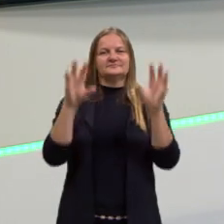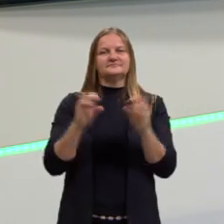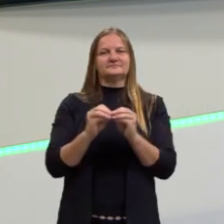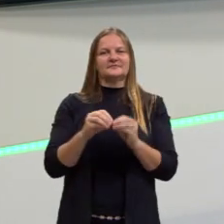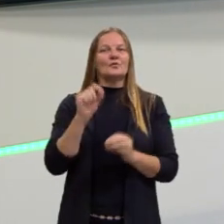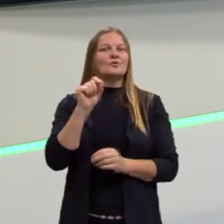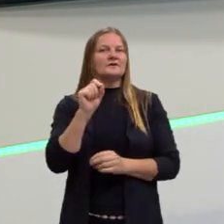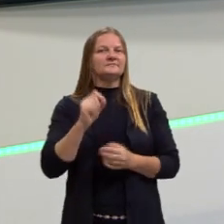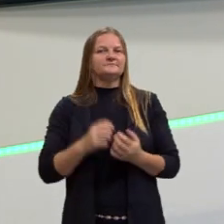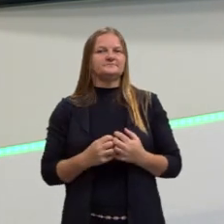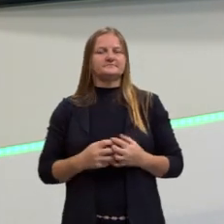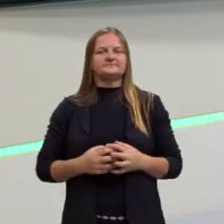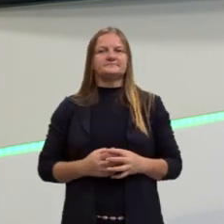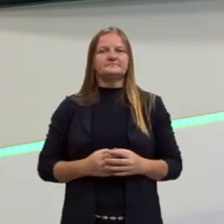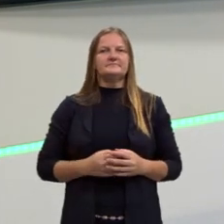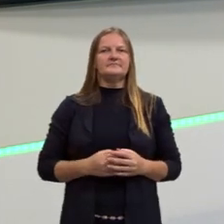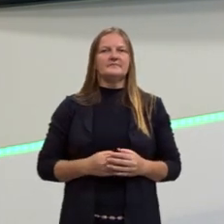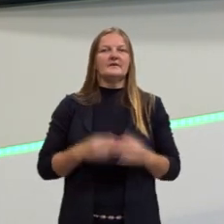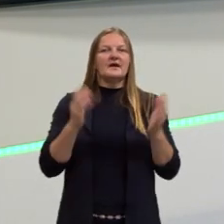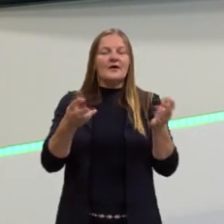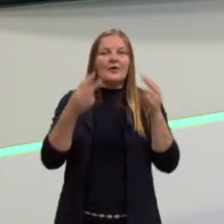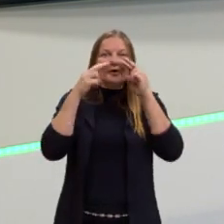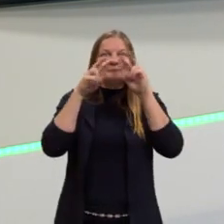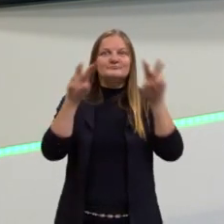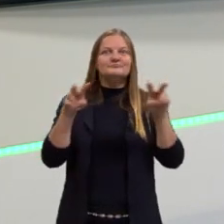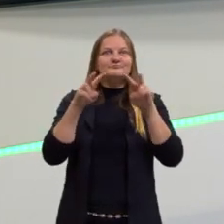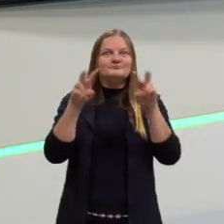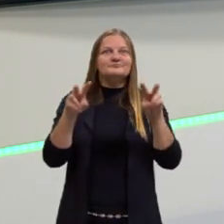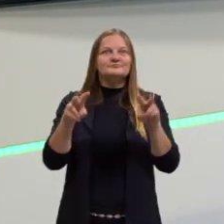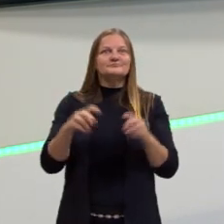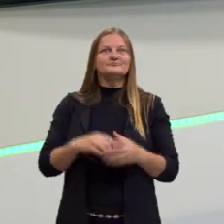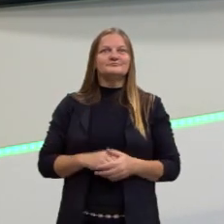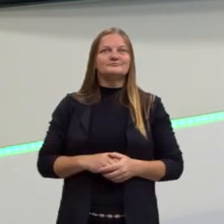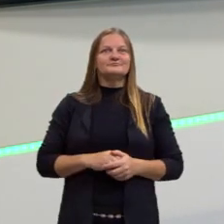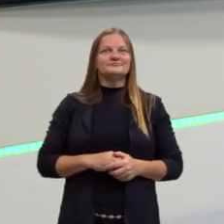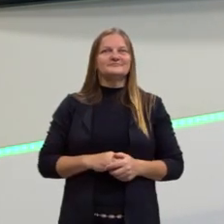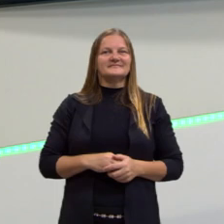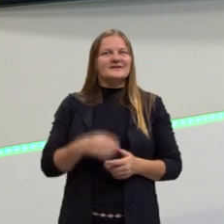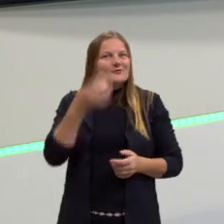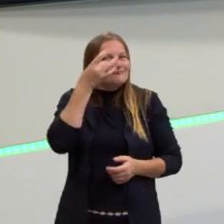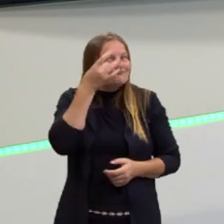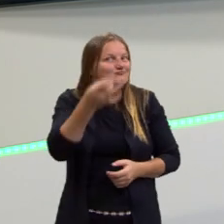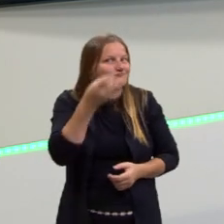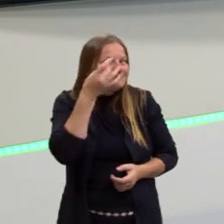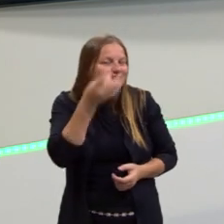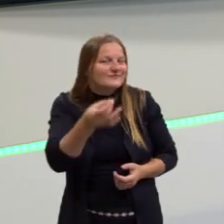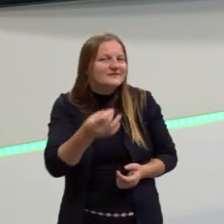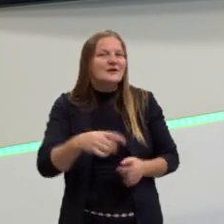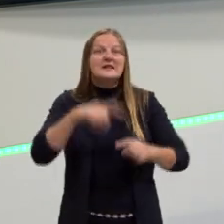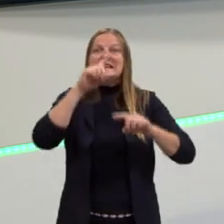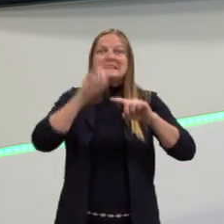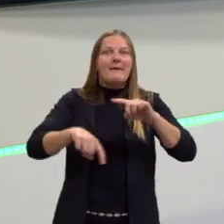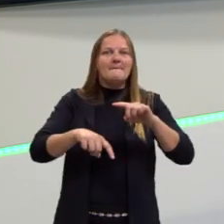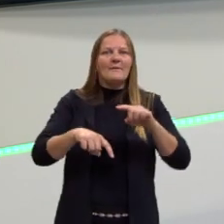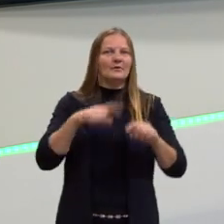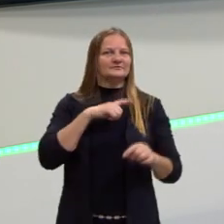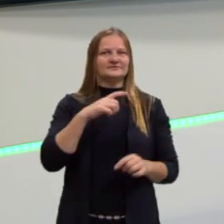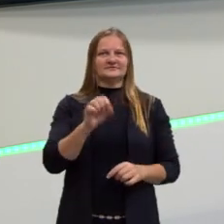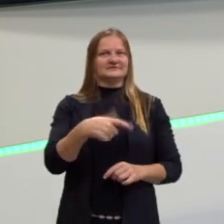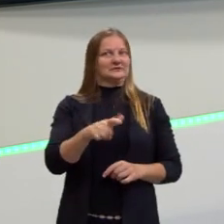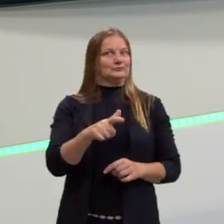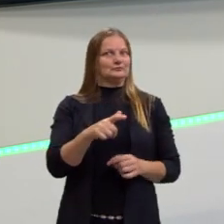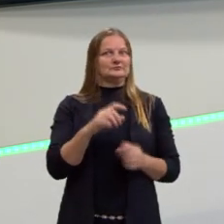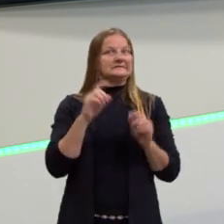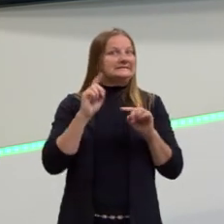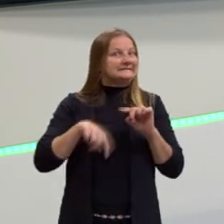então agora a gente vai olhar bastante com bastante atenção né O que não pode ter